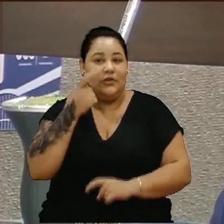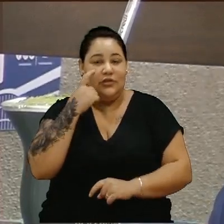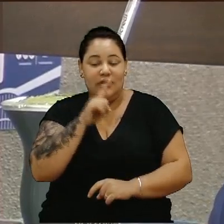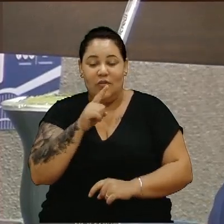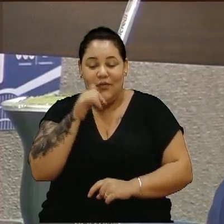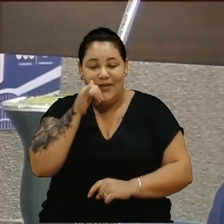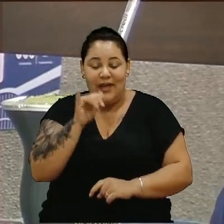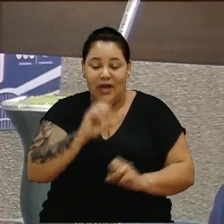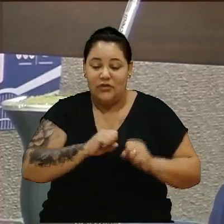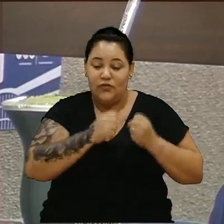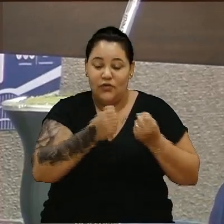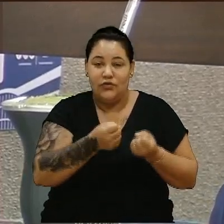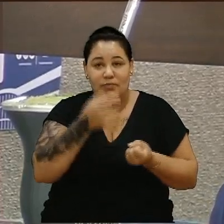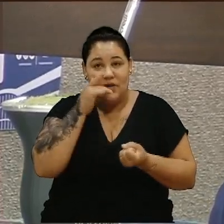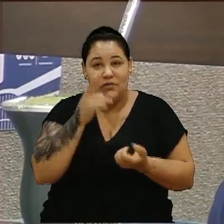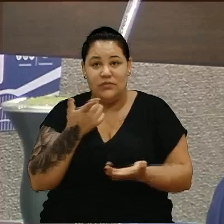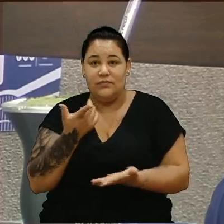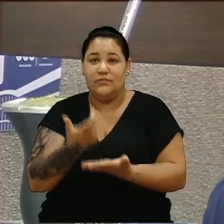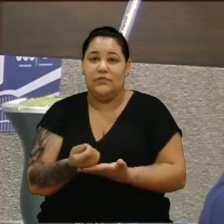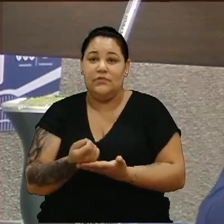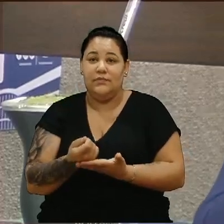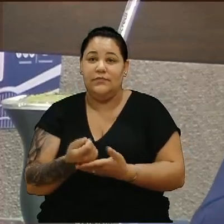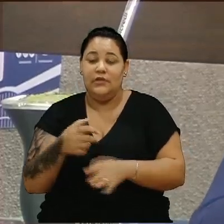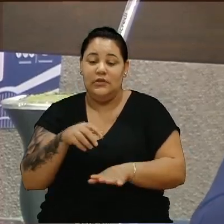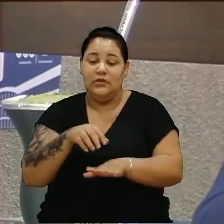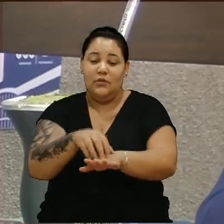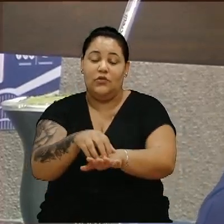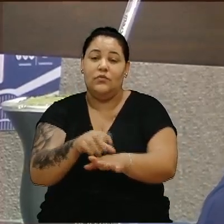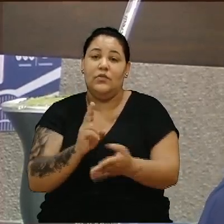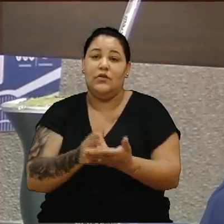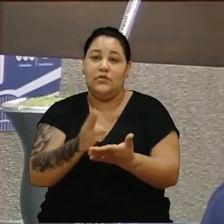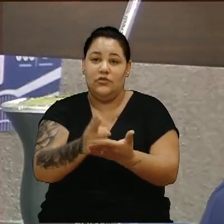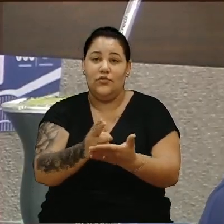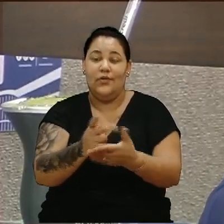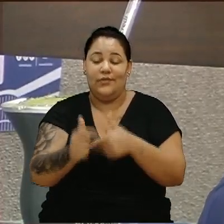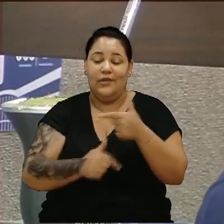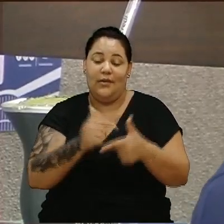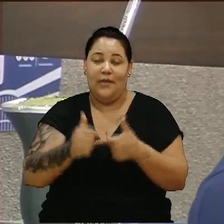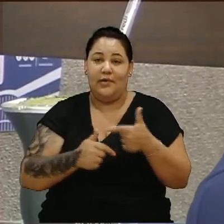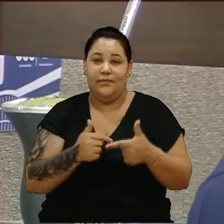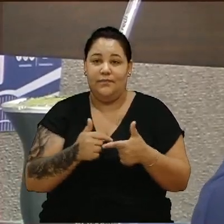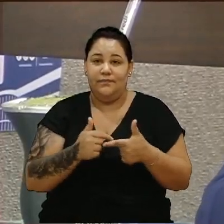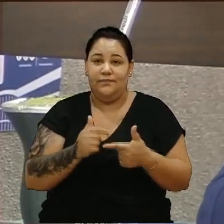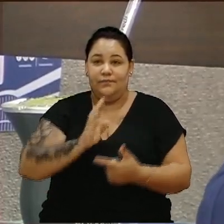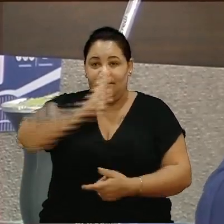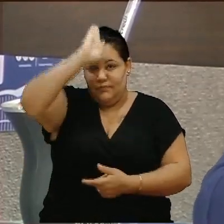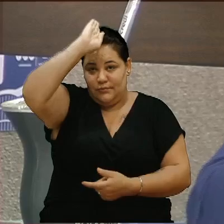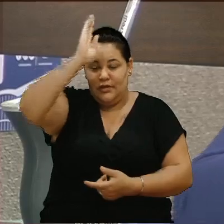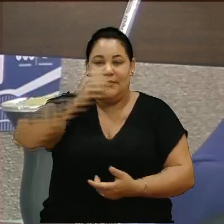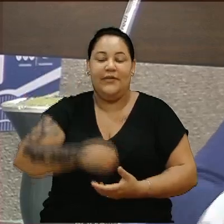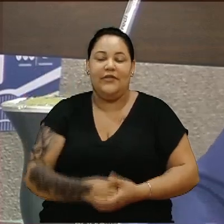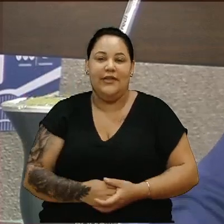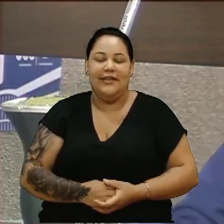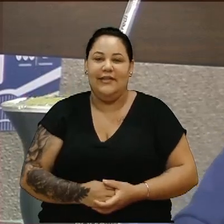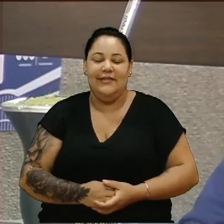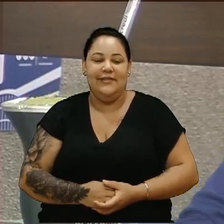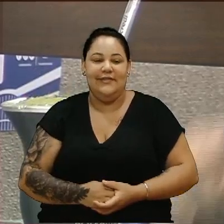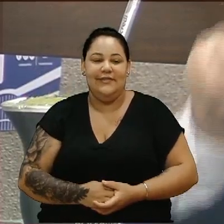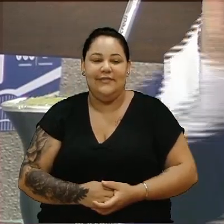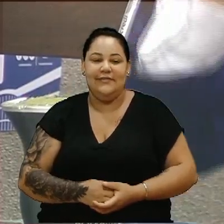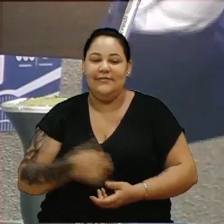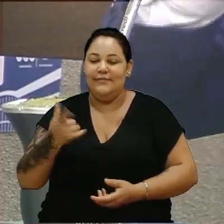adquirir esse caminhão de transporte de água para manter os trabalhos do Corpo de Bombeiro. E outra coisa, não menos